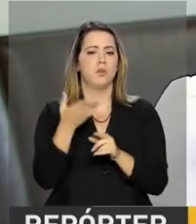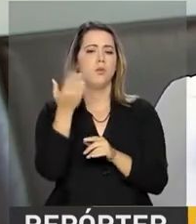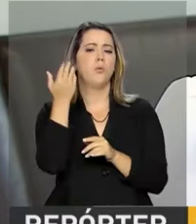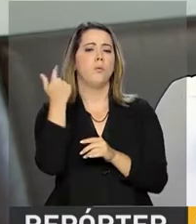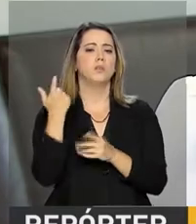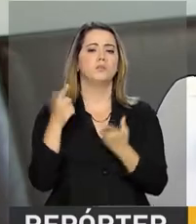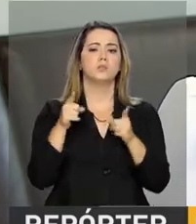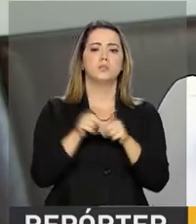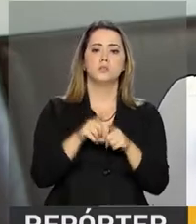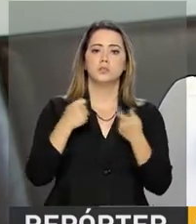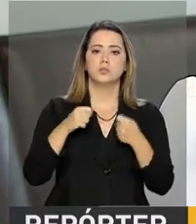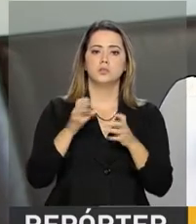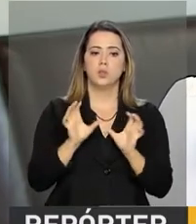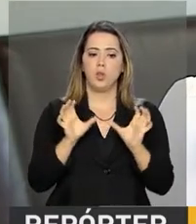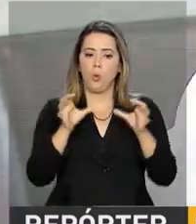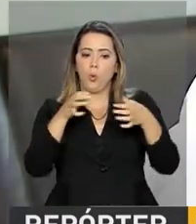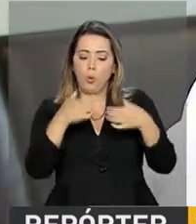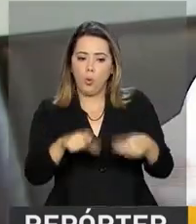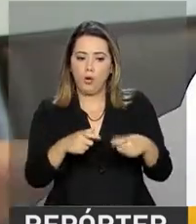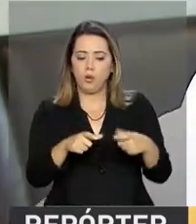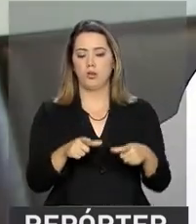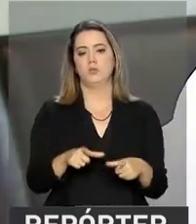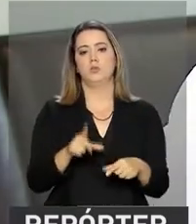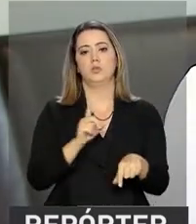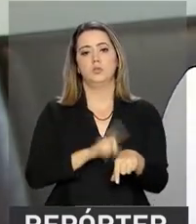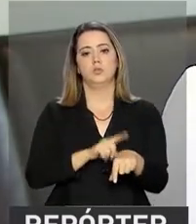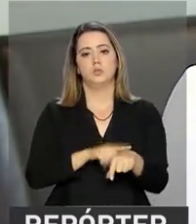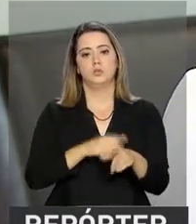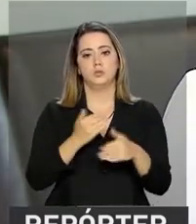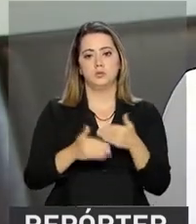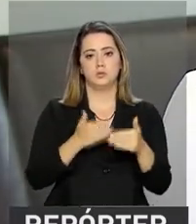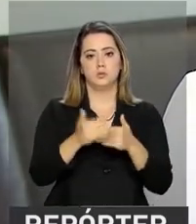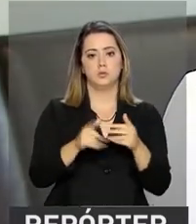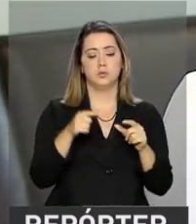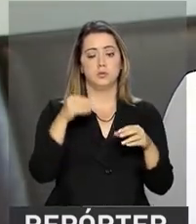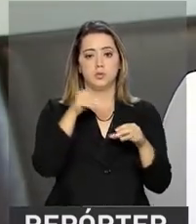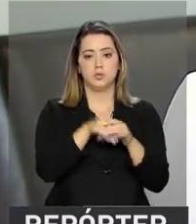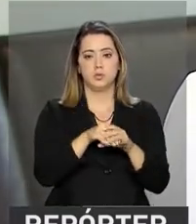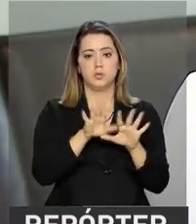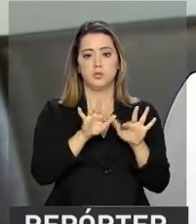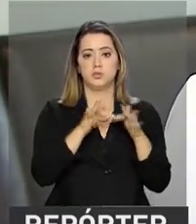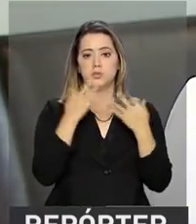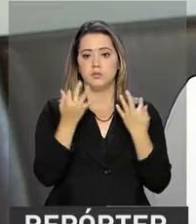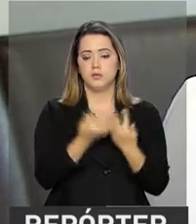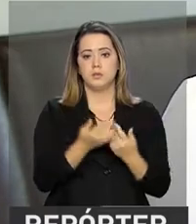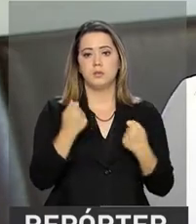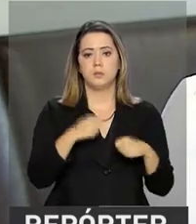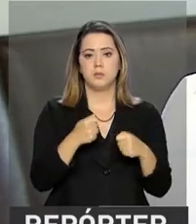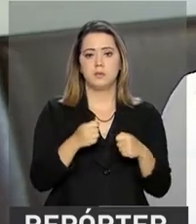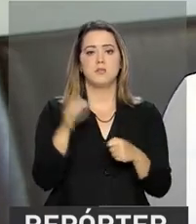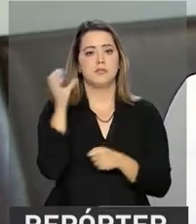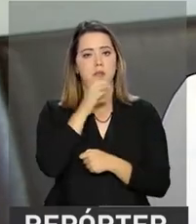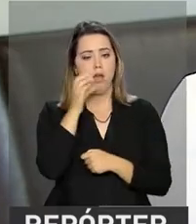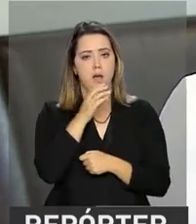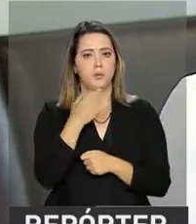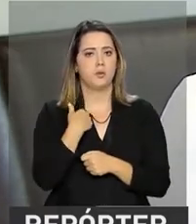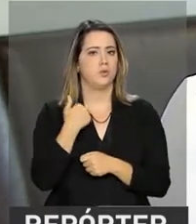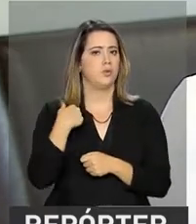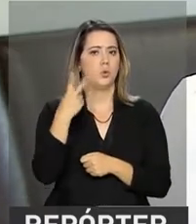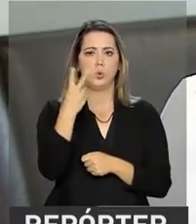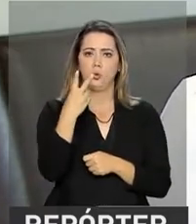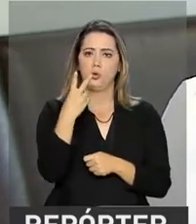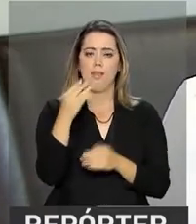formato tradicional que é uma instituição. O tempo de permanência dessa criança na família acolhedora, ele tem que ser breve. Não vai passar